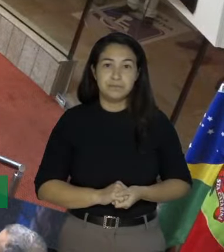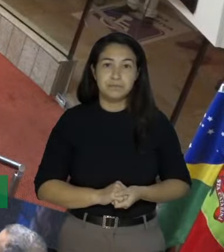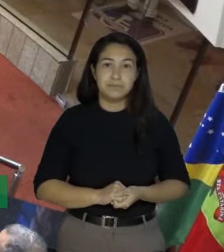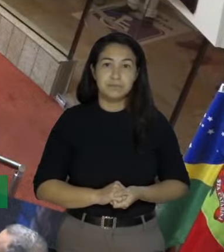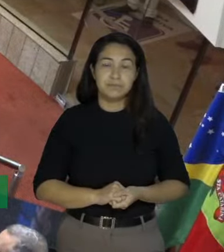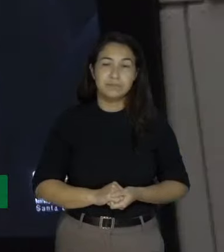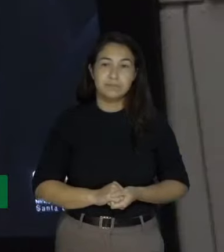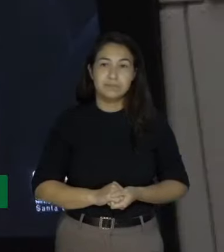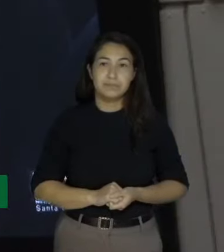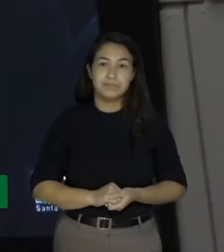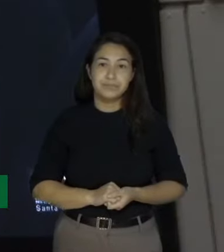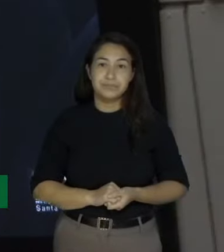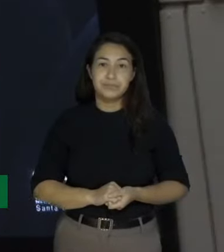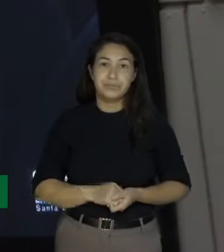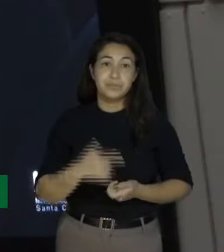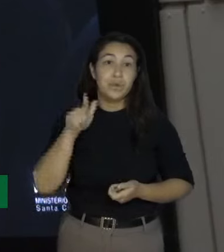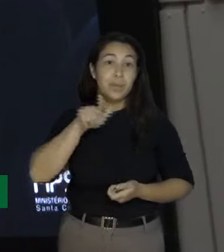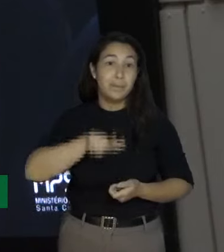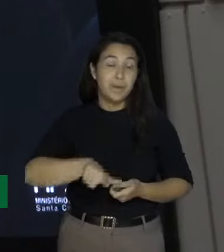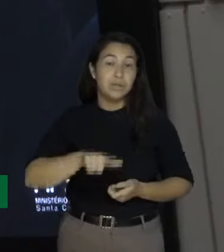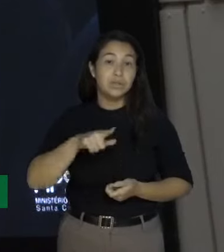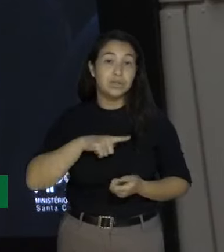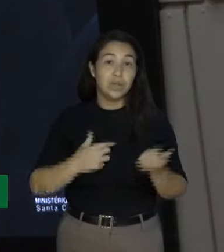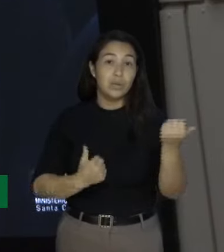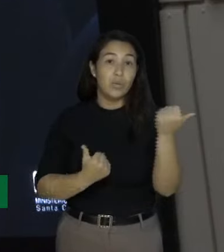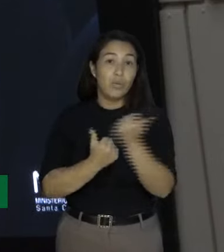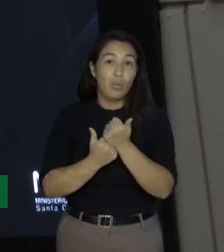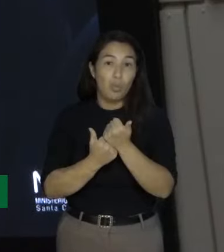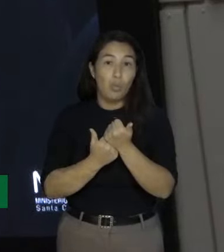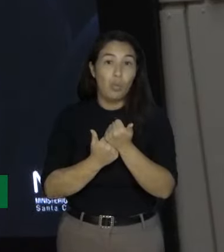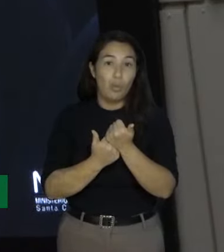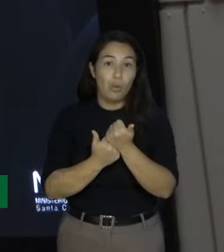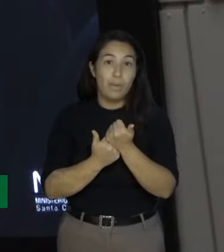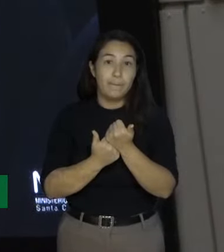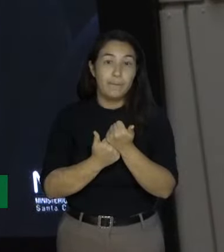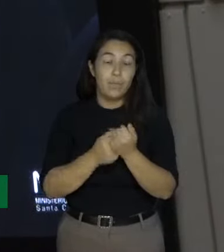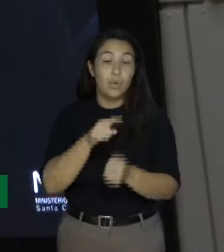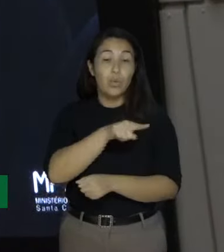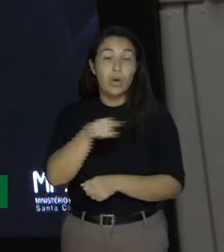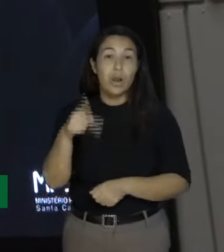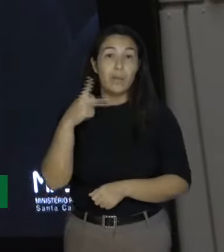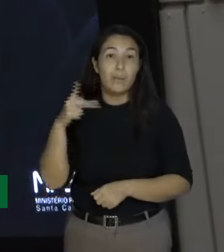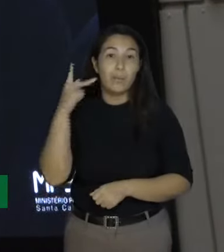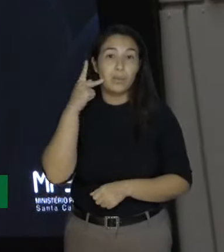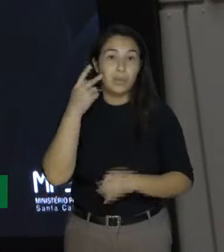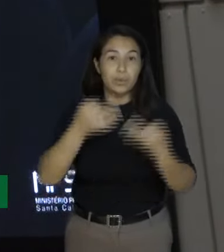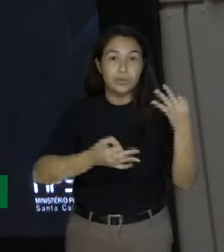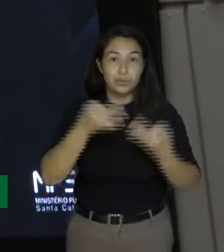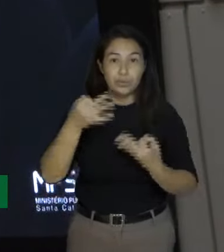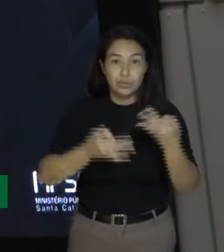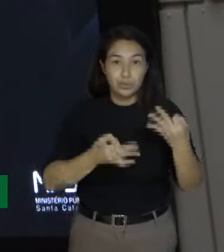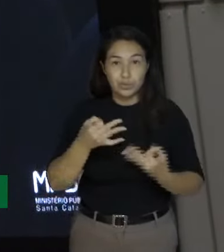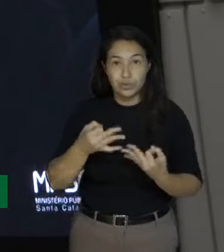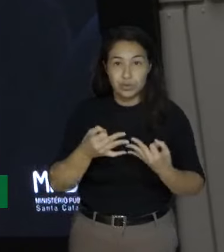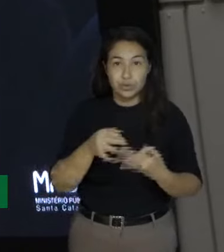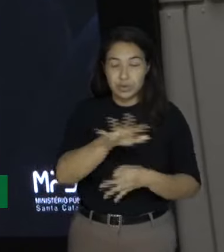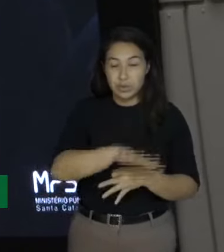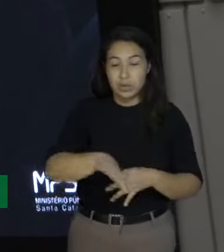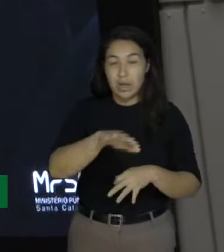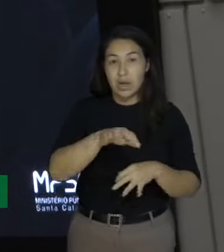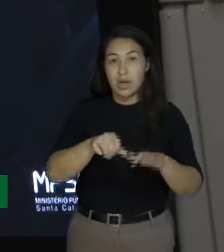paralelo a isso nós prestamos apoio as promotorias de Justiça adquirindo